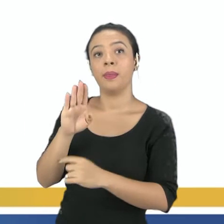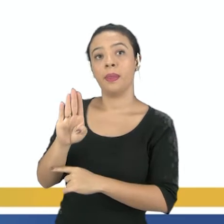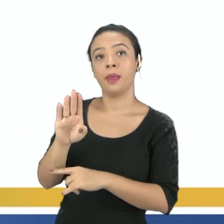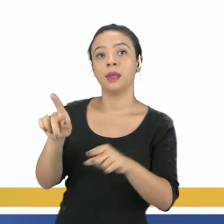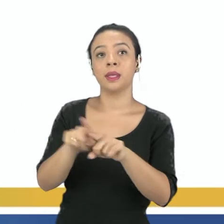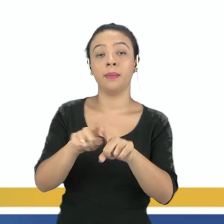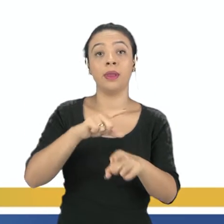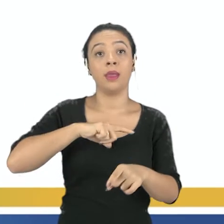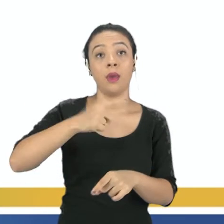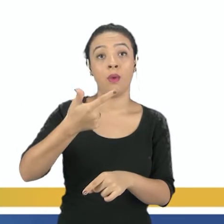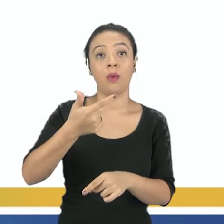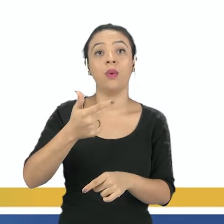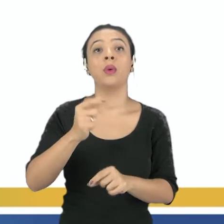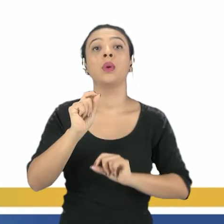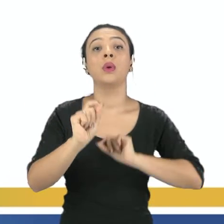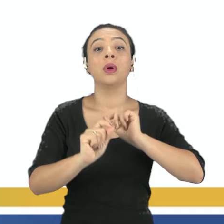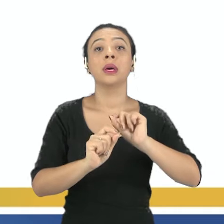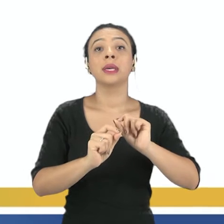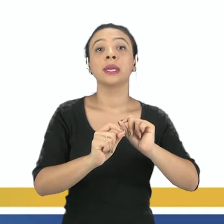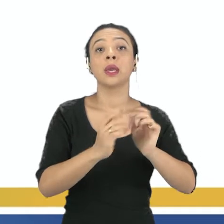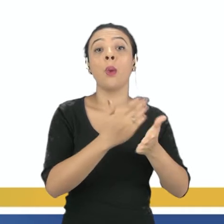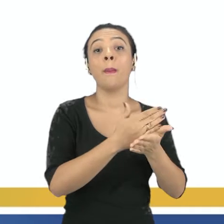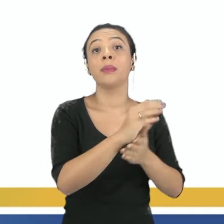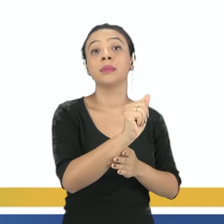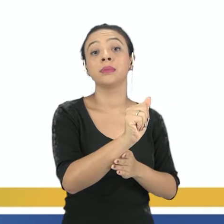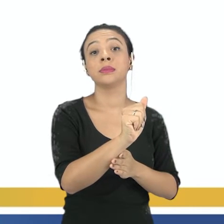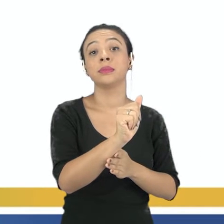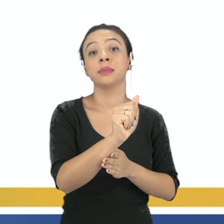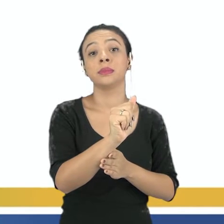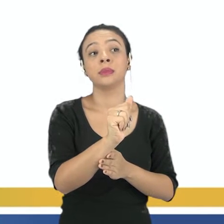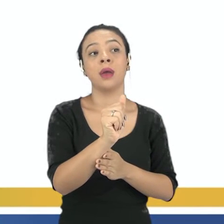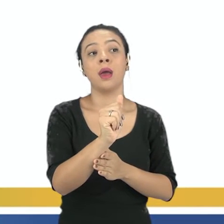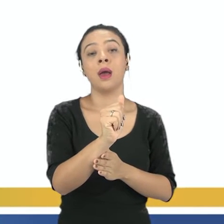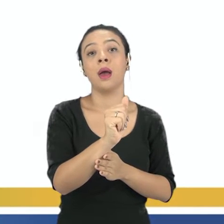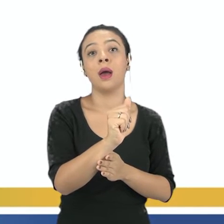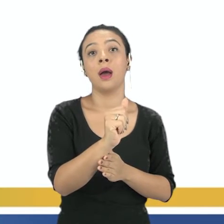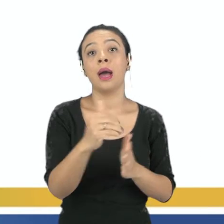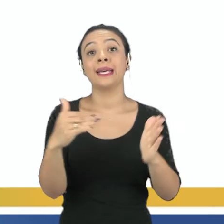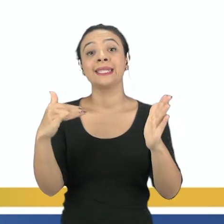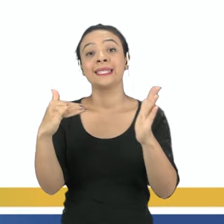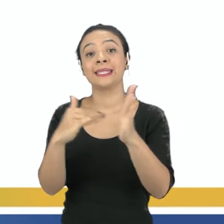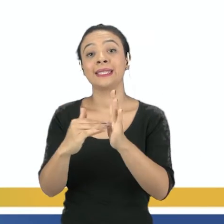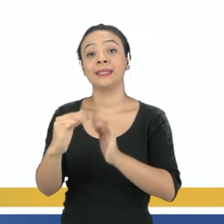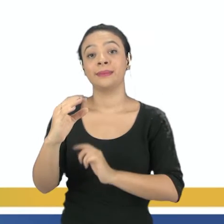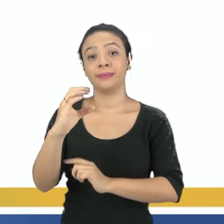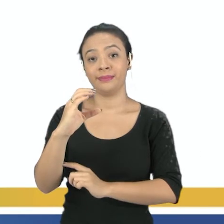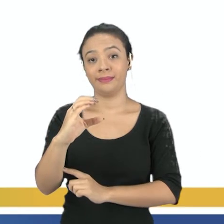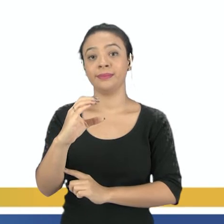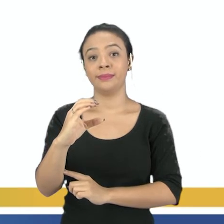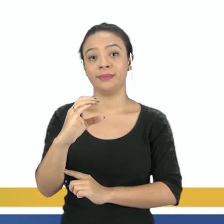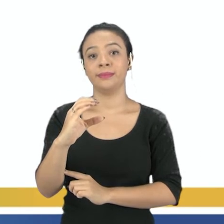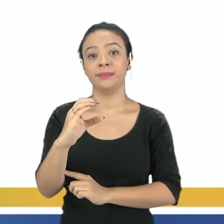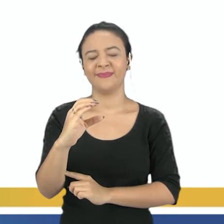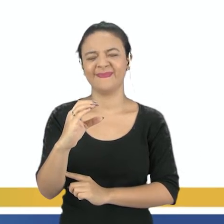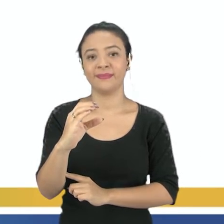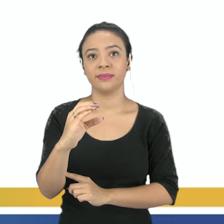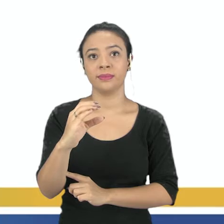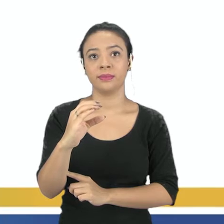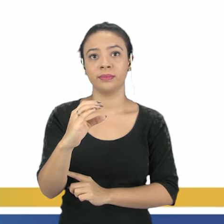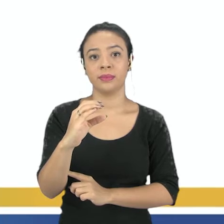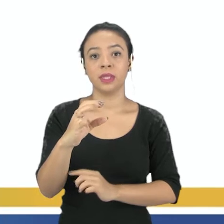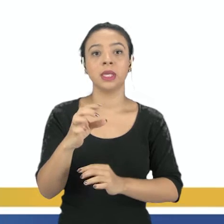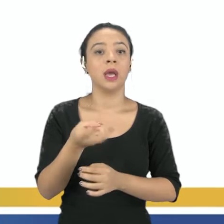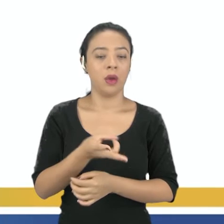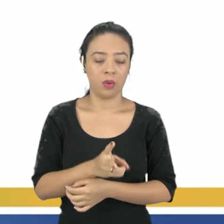nós temos uma outra semi reta né que sai de ar aí ela tá passando aí pelo ponto c né porque já que são semi-retas elas